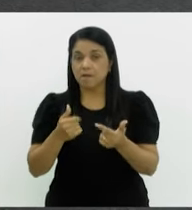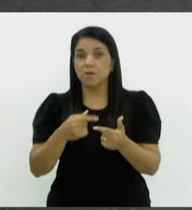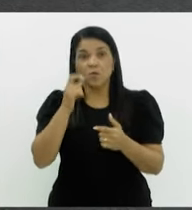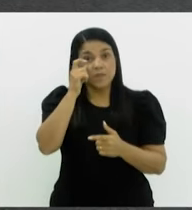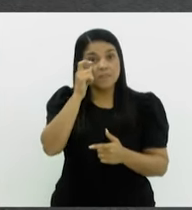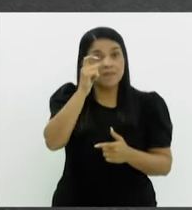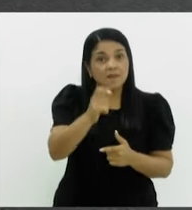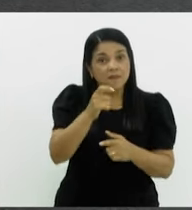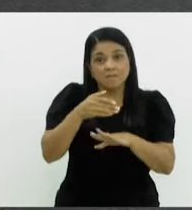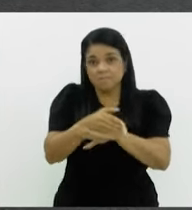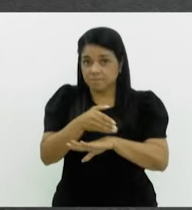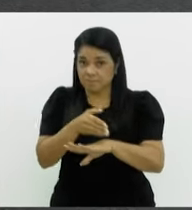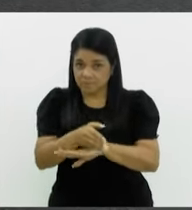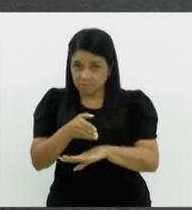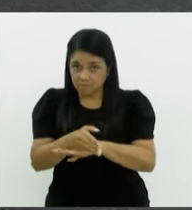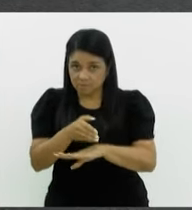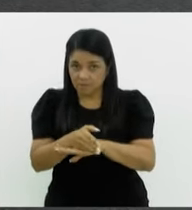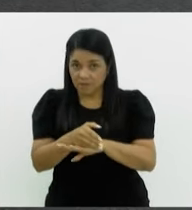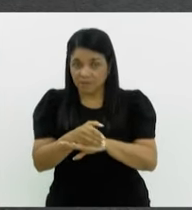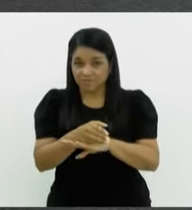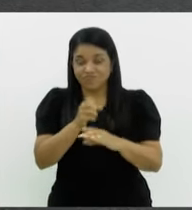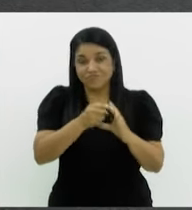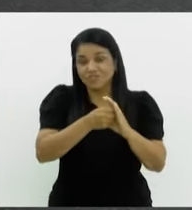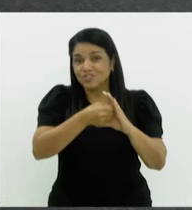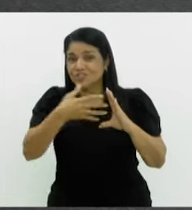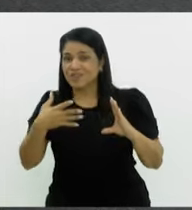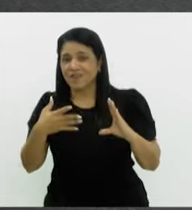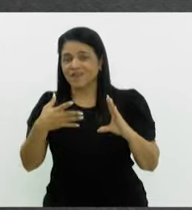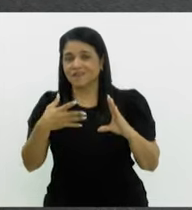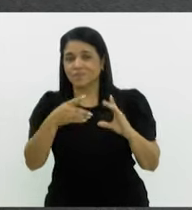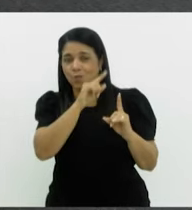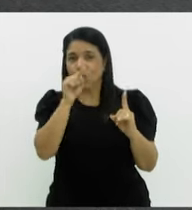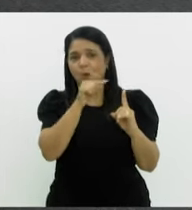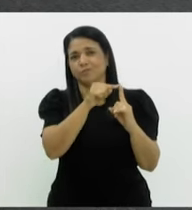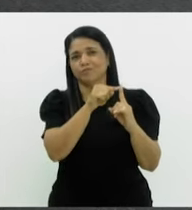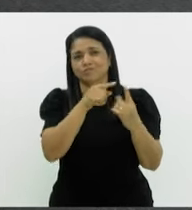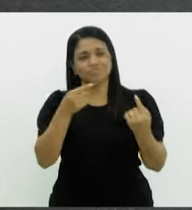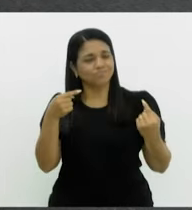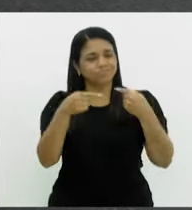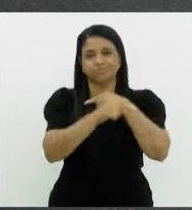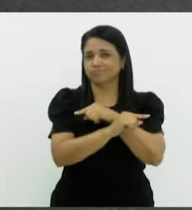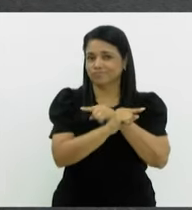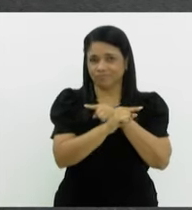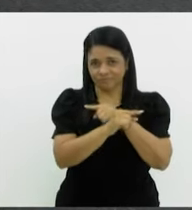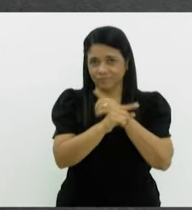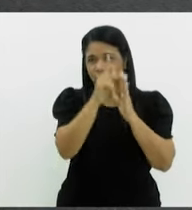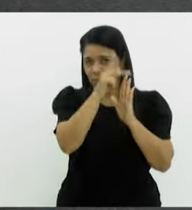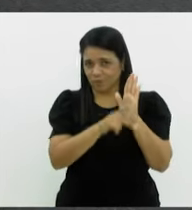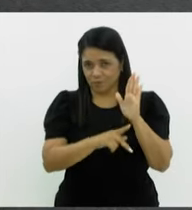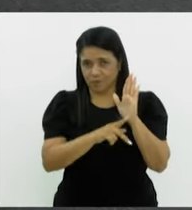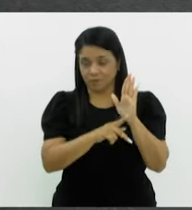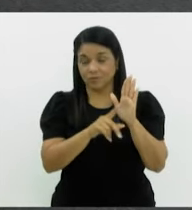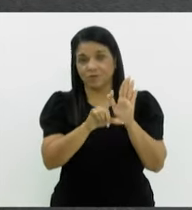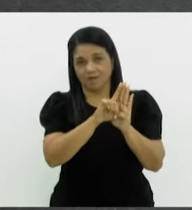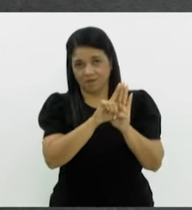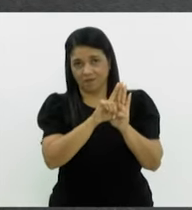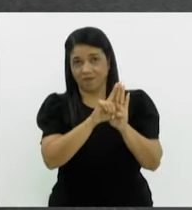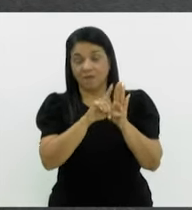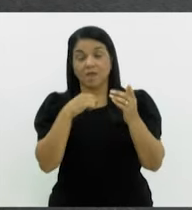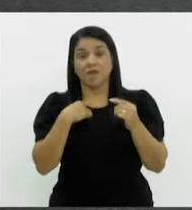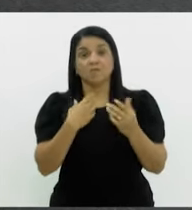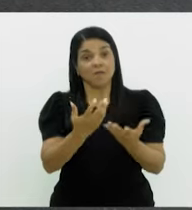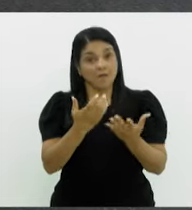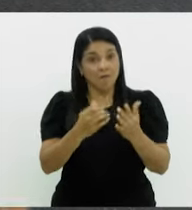de participar descaracteriza completamente o objetivo do projeto. A gente quer fazer uma lei que é uma norma para